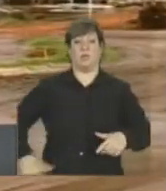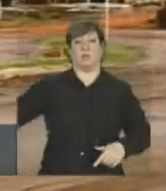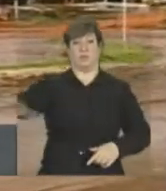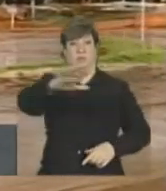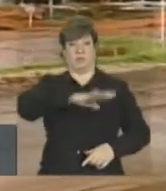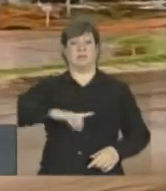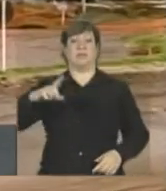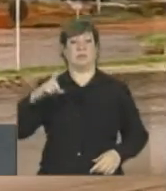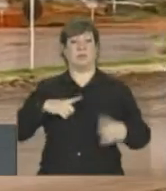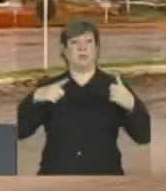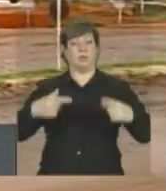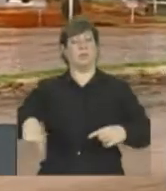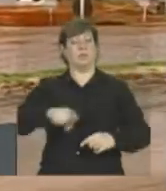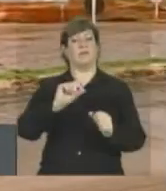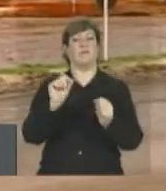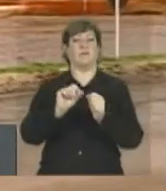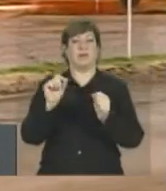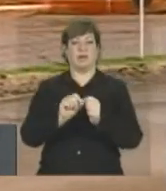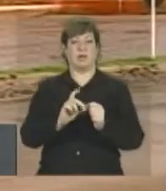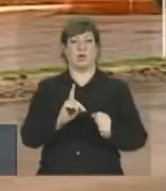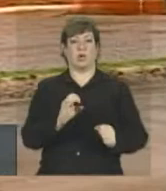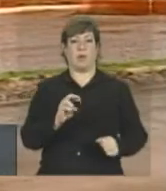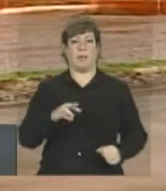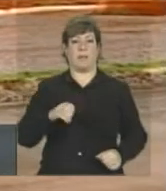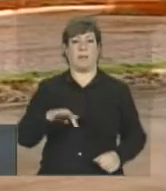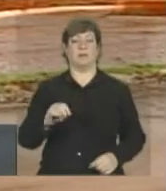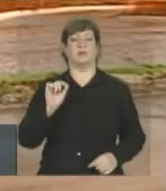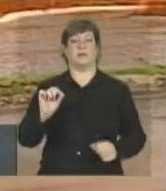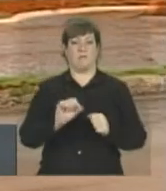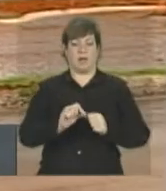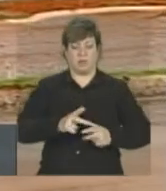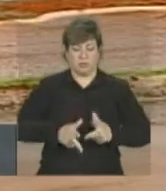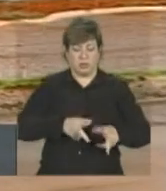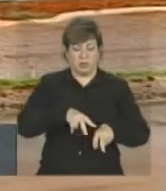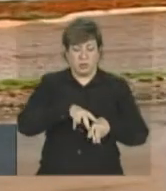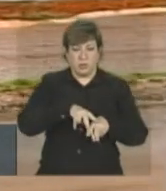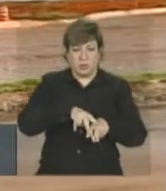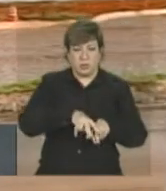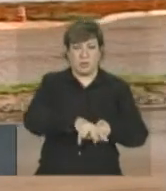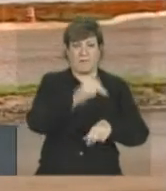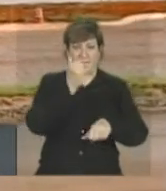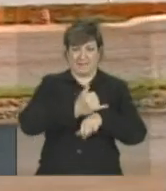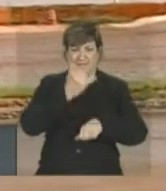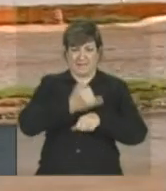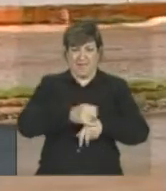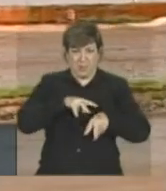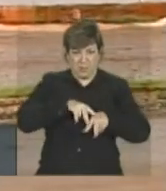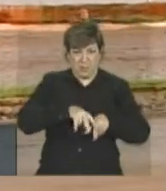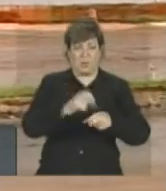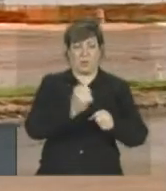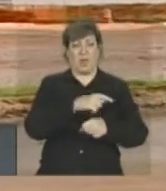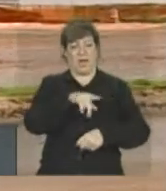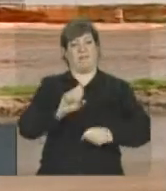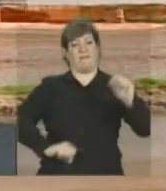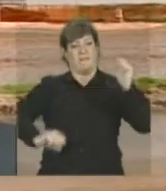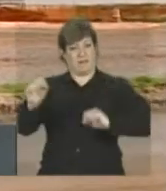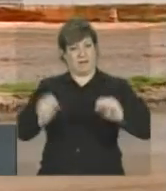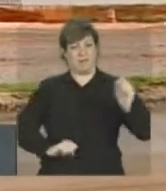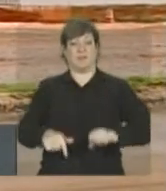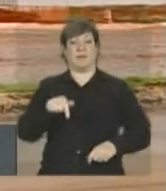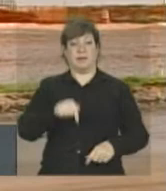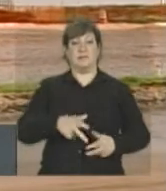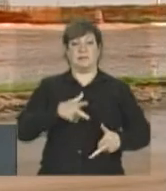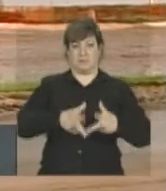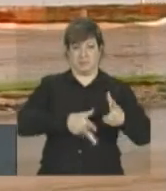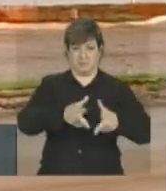galpão são feitos os dormentes que compõem os trilhos da ferrovia norte-sul calcula-se que neste trecho